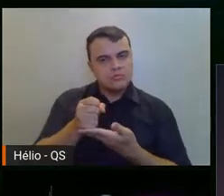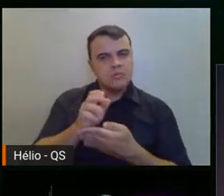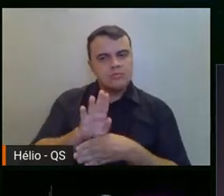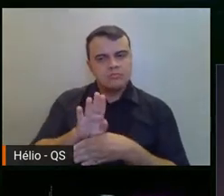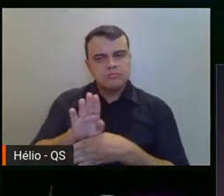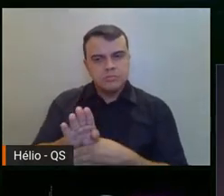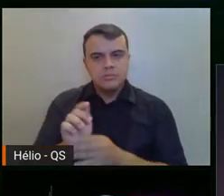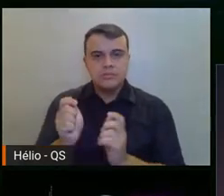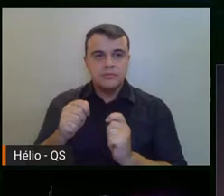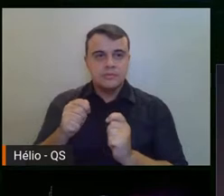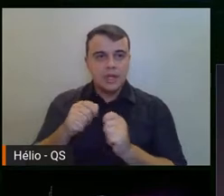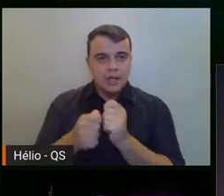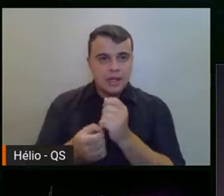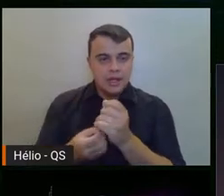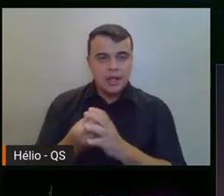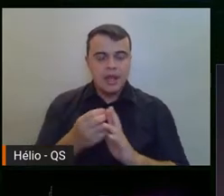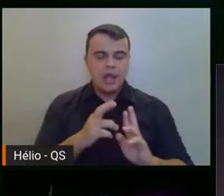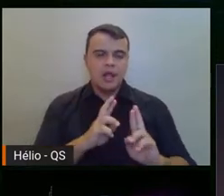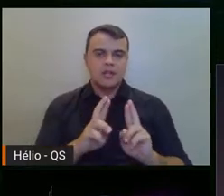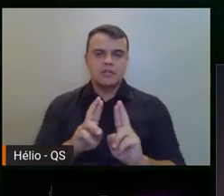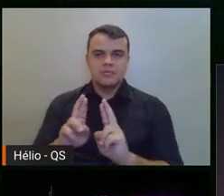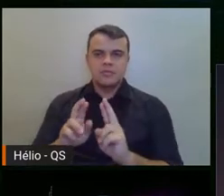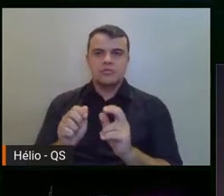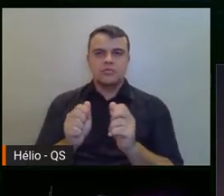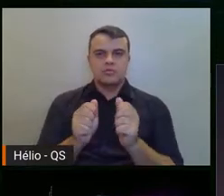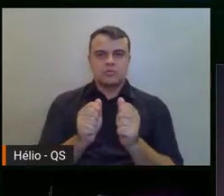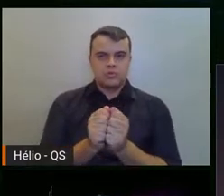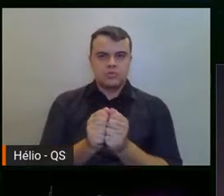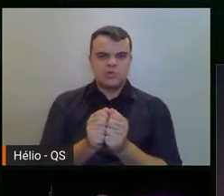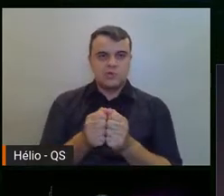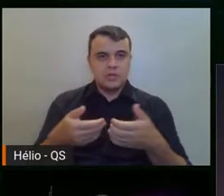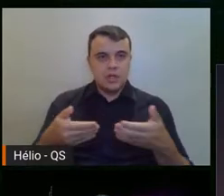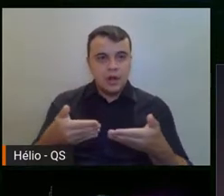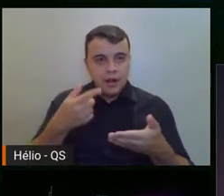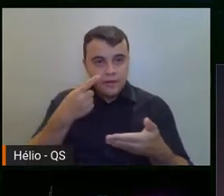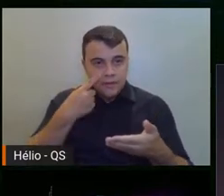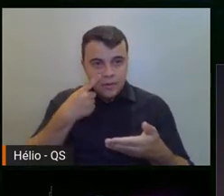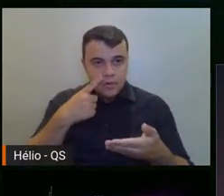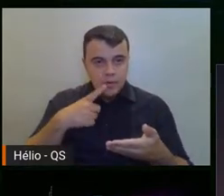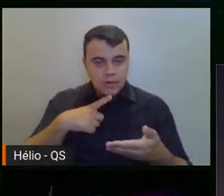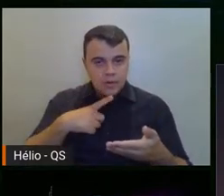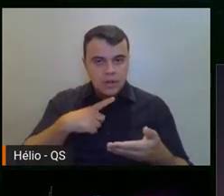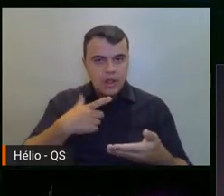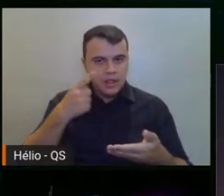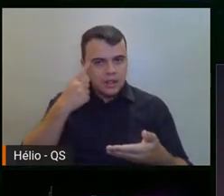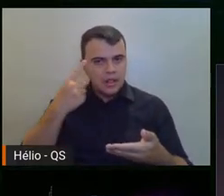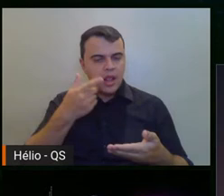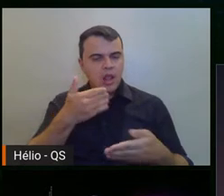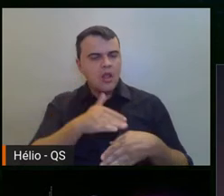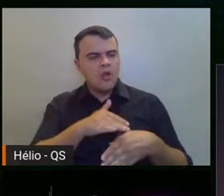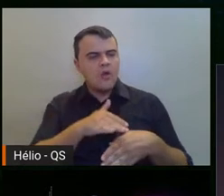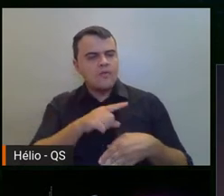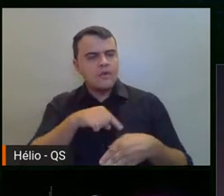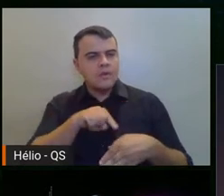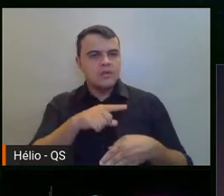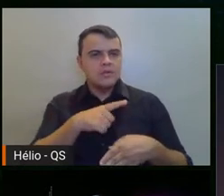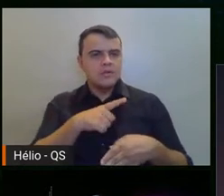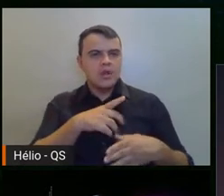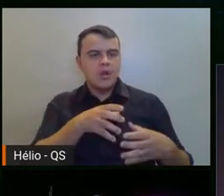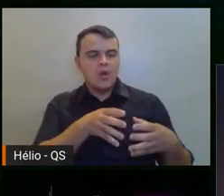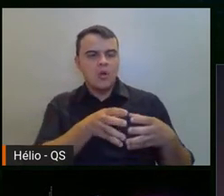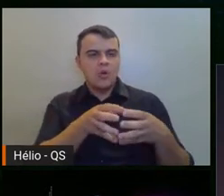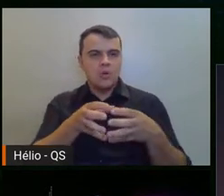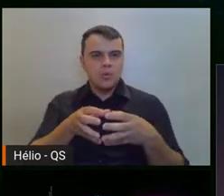Network realmente criança essa rede de colaboração ver alguém lá que que tá trocando uma ideia legal em algum dos grupos